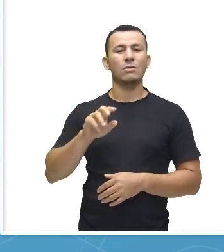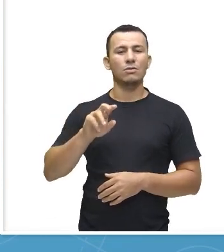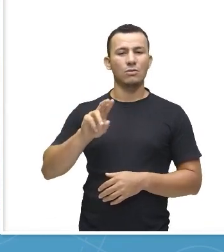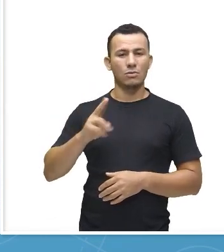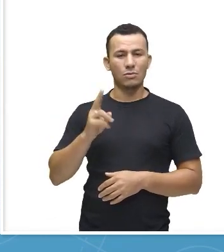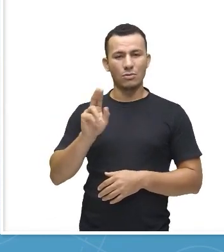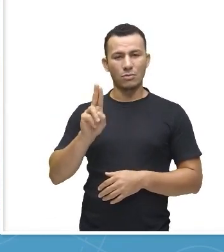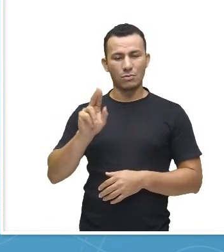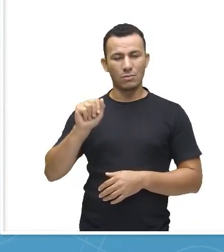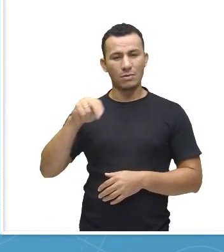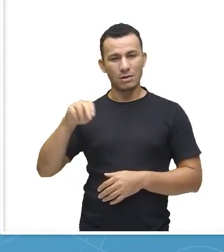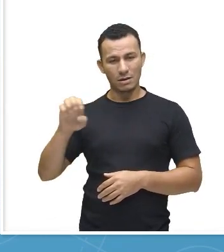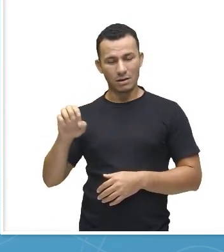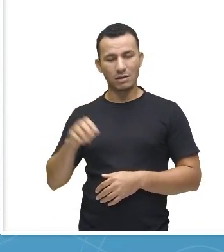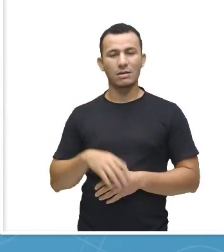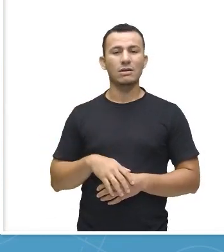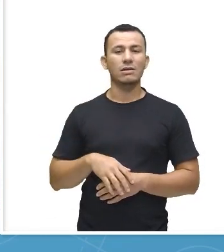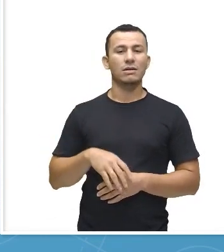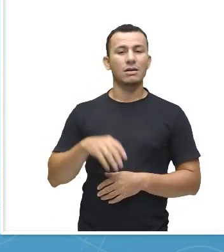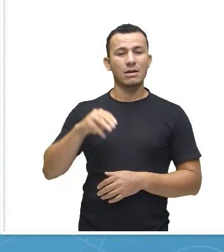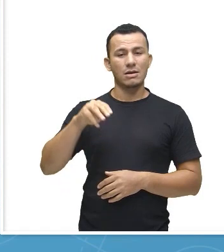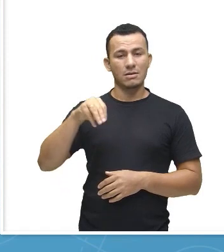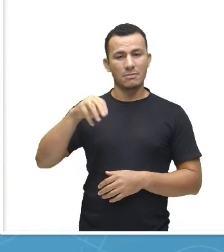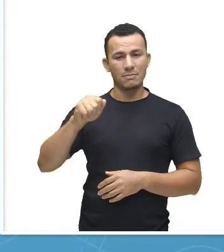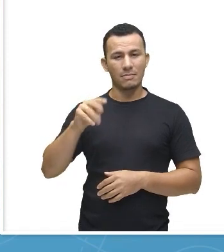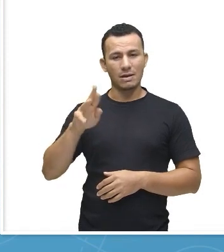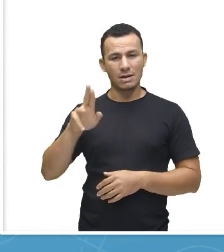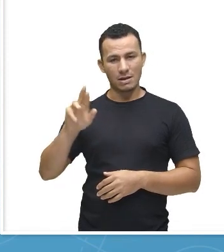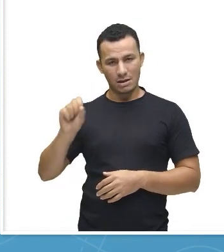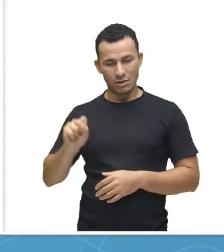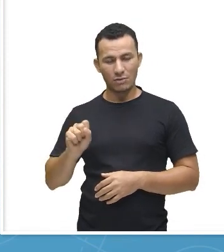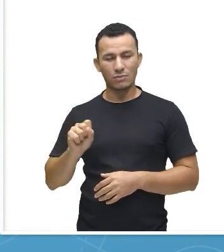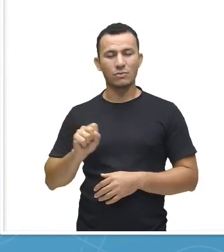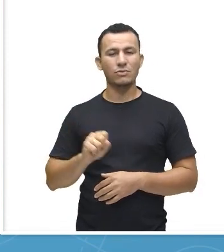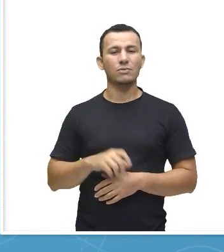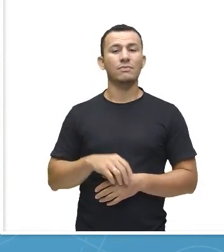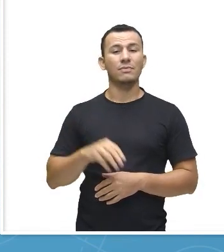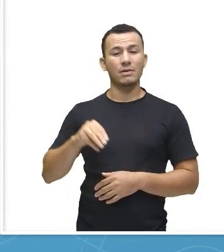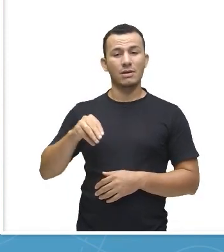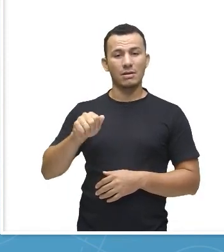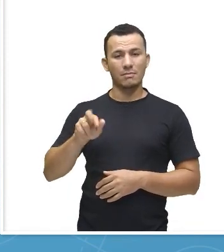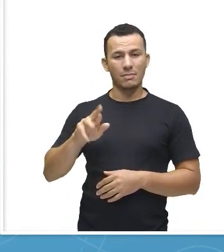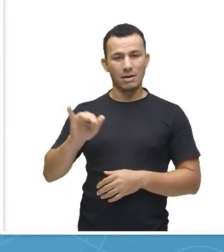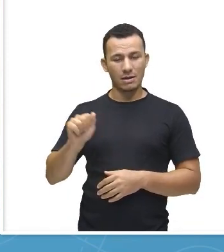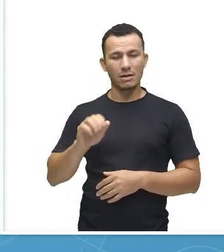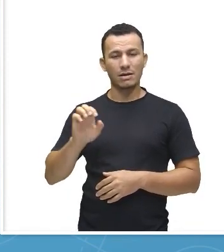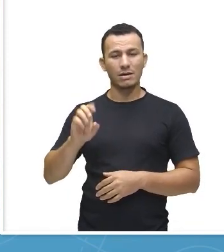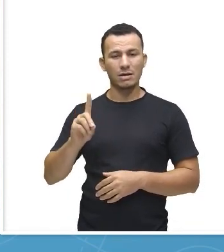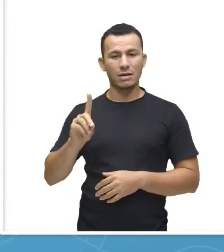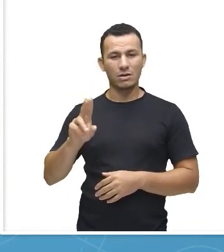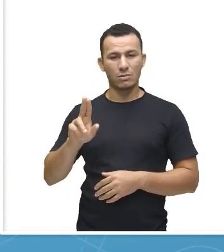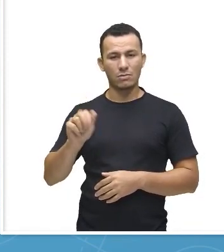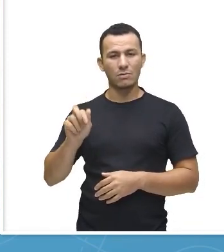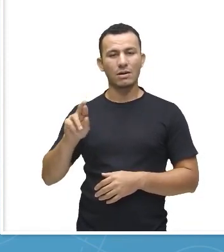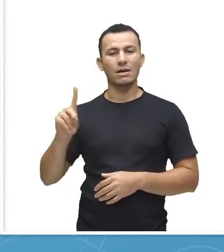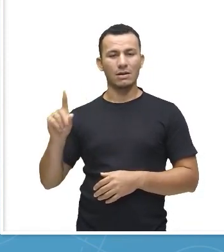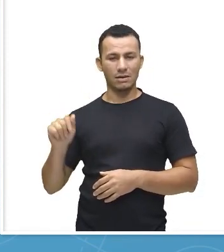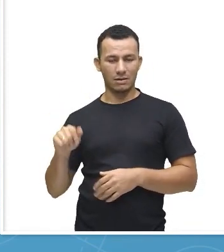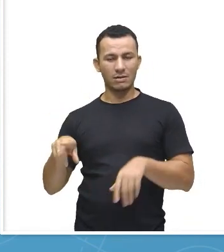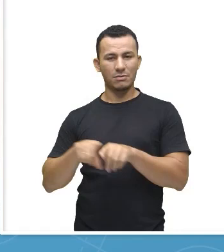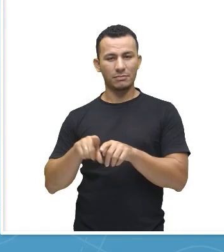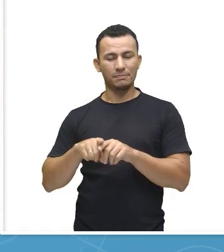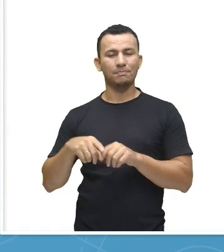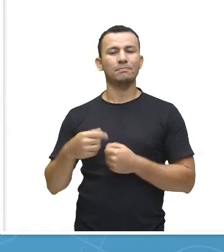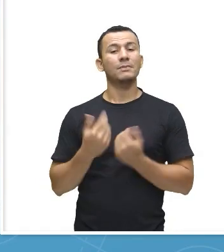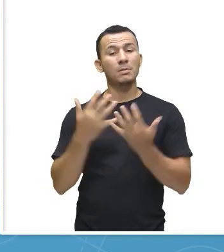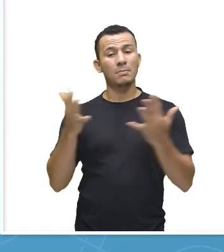Lucas, Matheus, Mirla Giane, né? E a Maria Eduarda acabou de responder aqui. Muito bem,